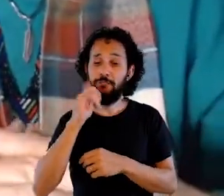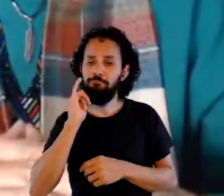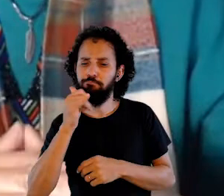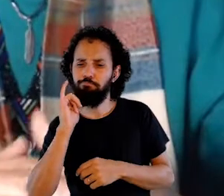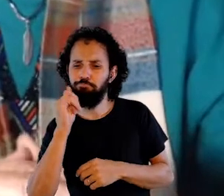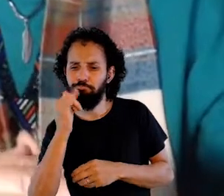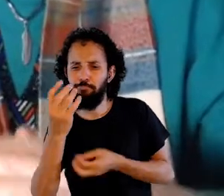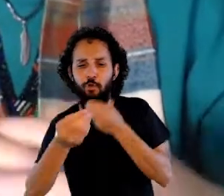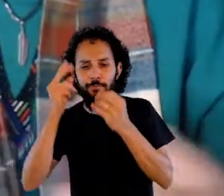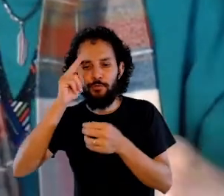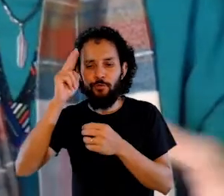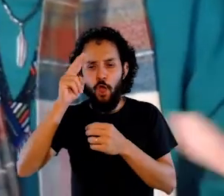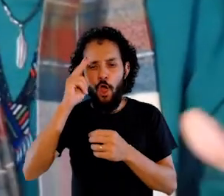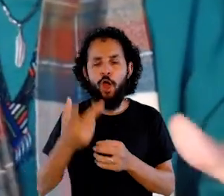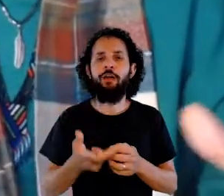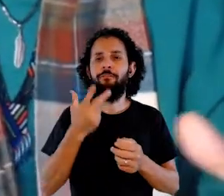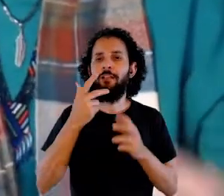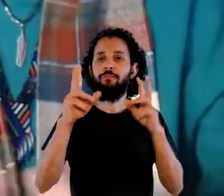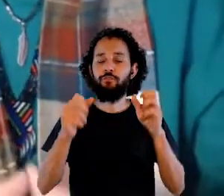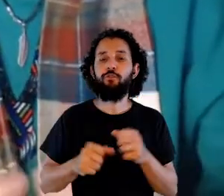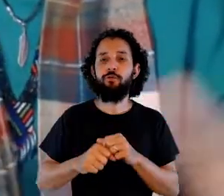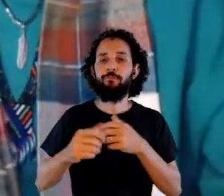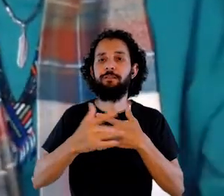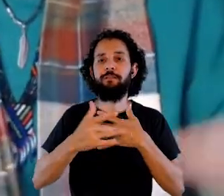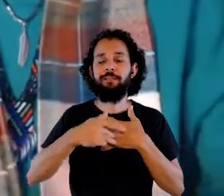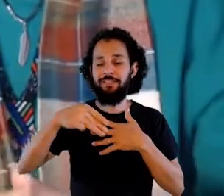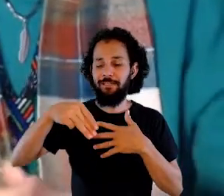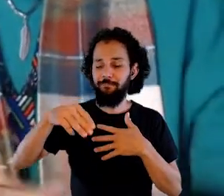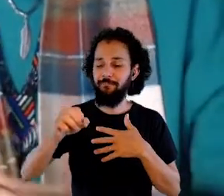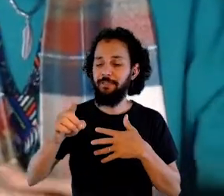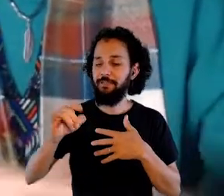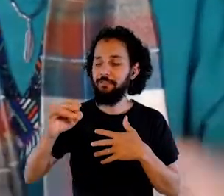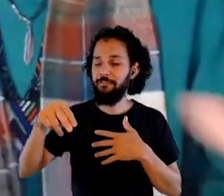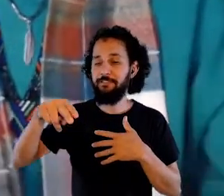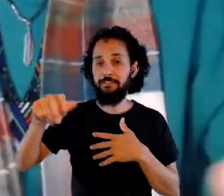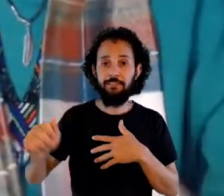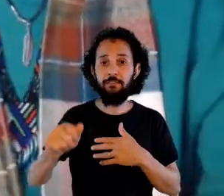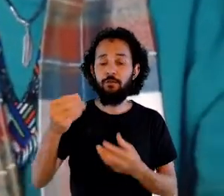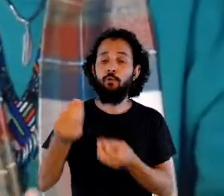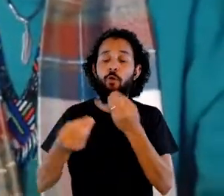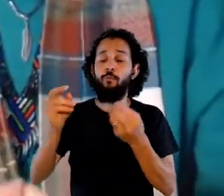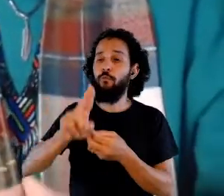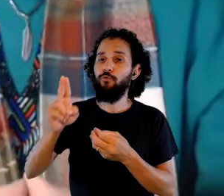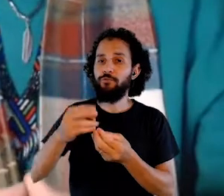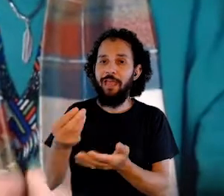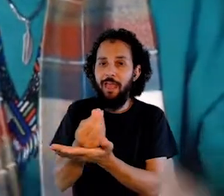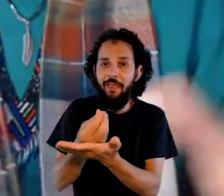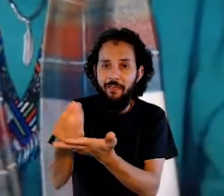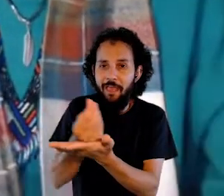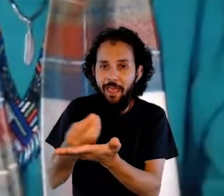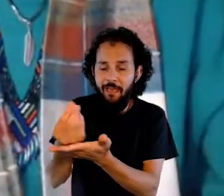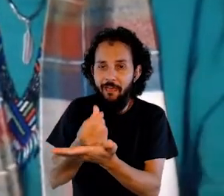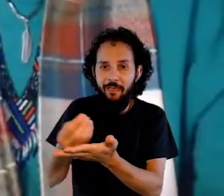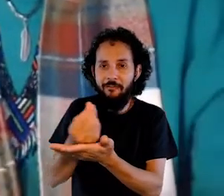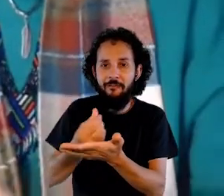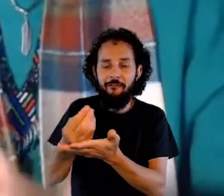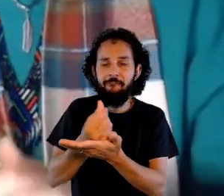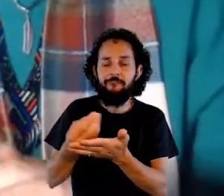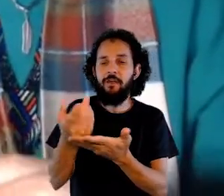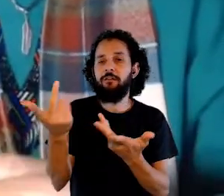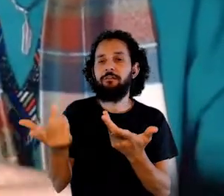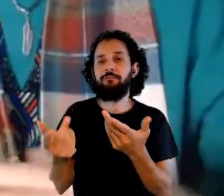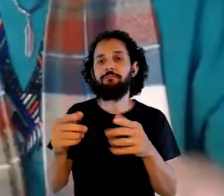as medicinas através das histórias, falavam sobre o uso das plantas medicinais, das plantas